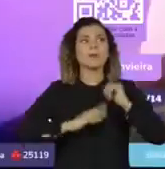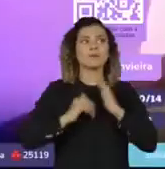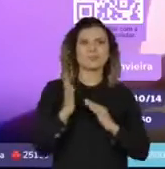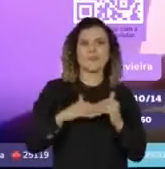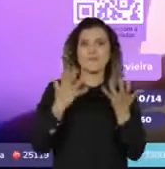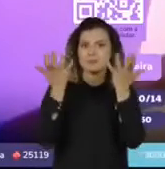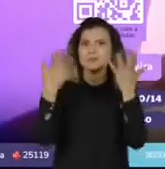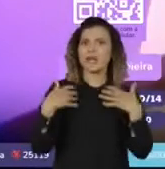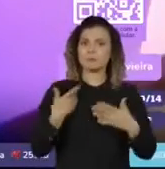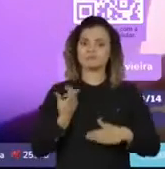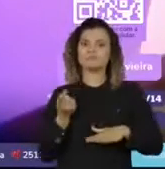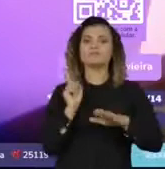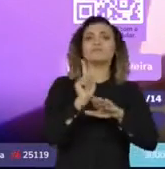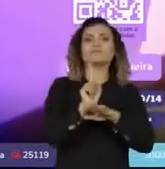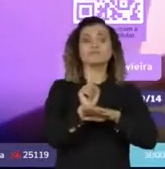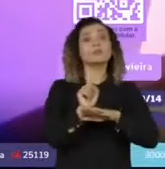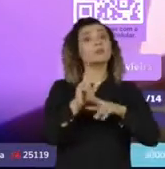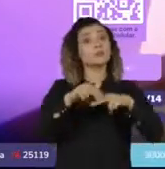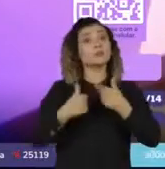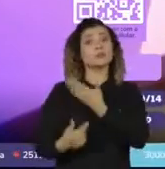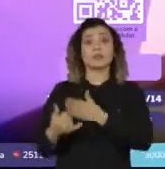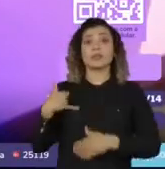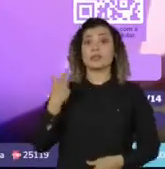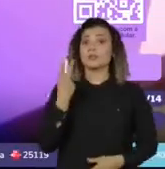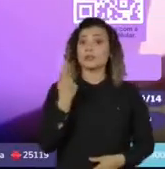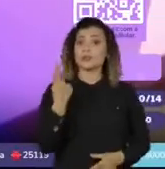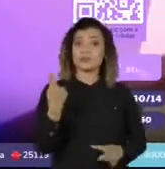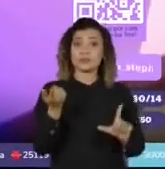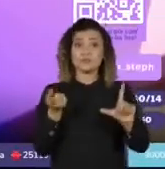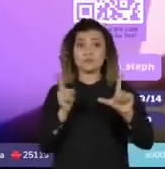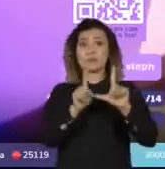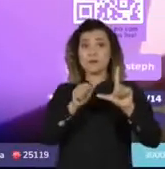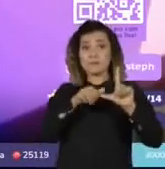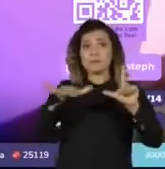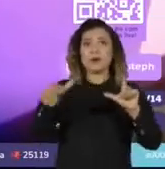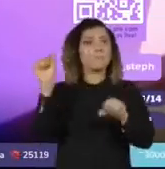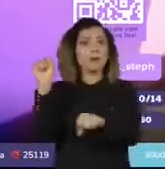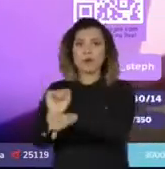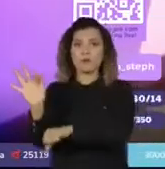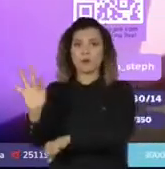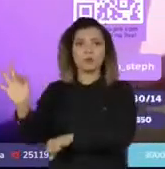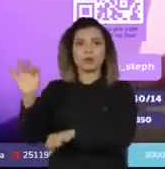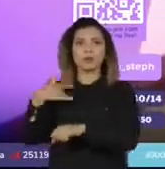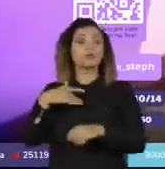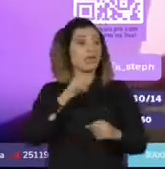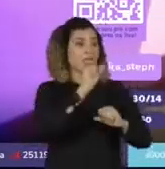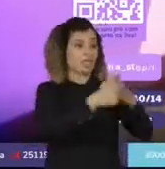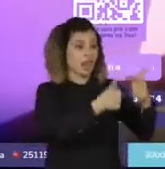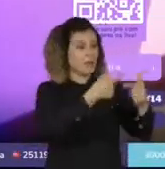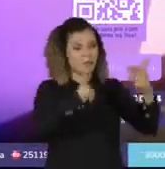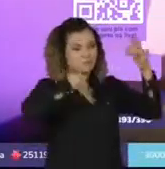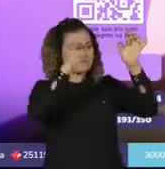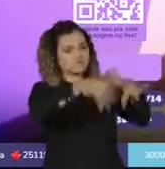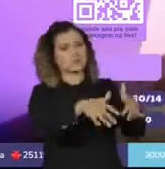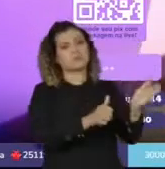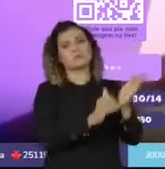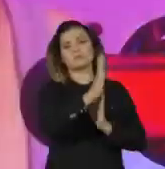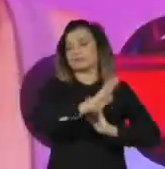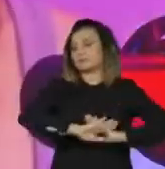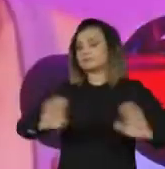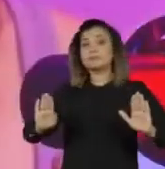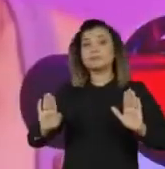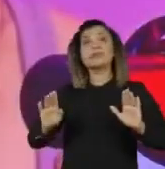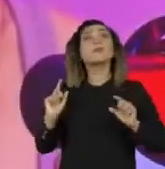sério. A Steph tem 21 anos, parou a faculdade e pediu demissão no emprego com carteira